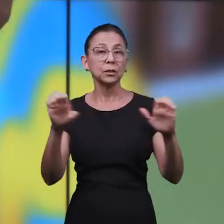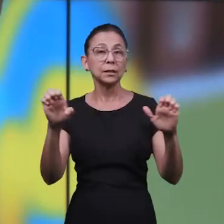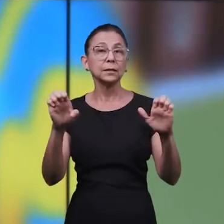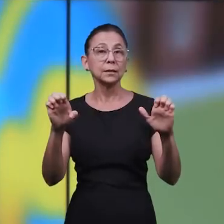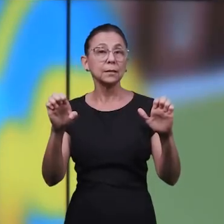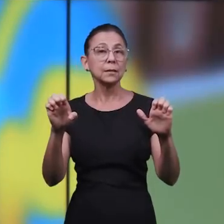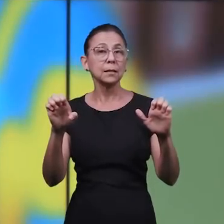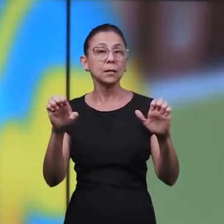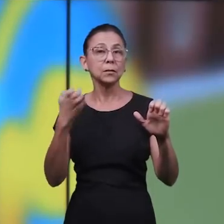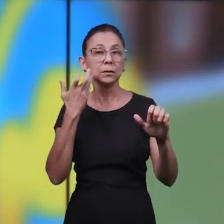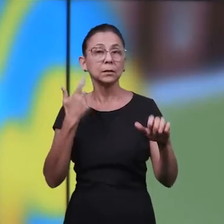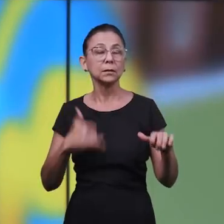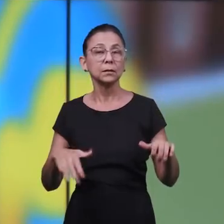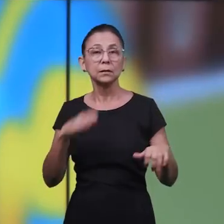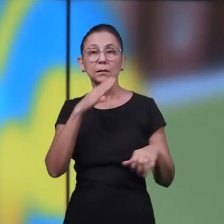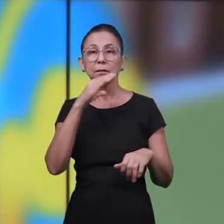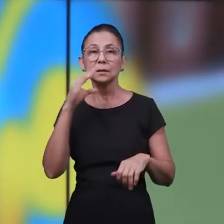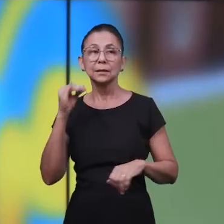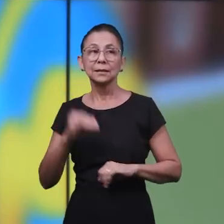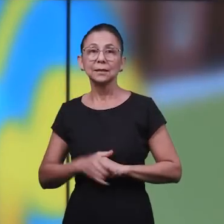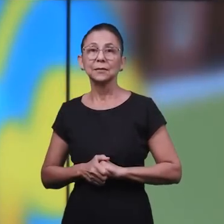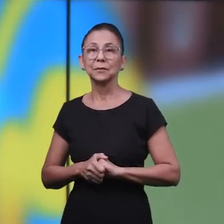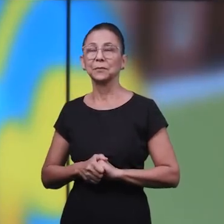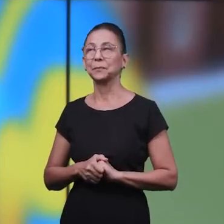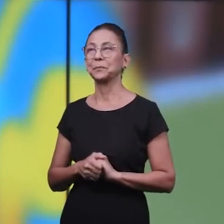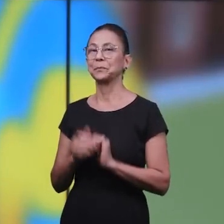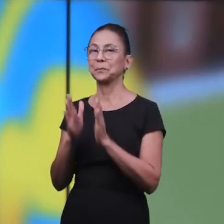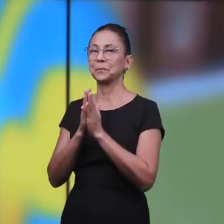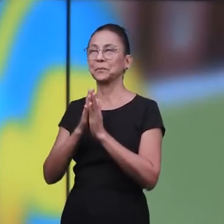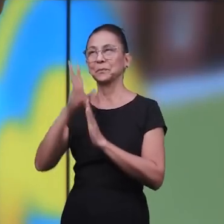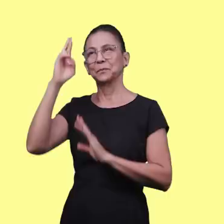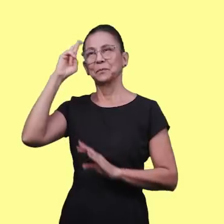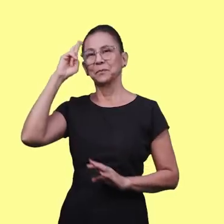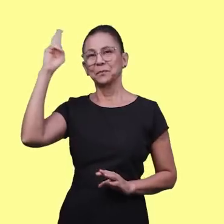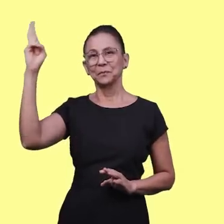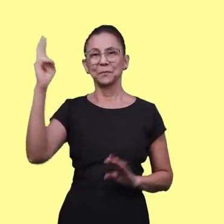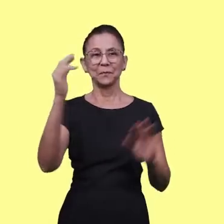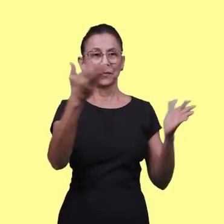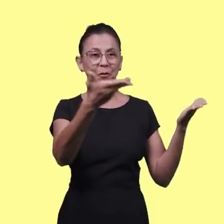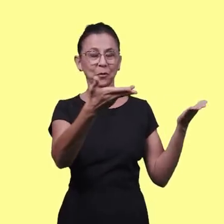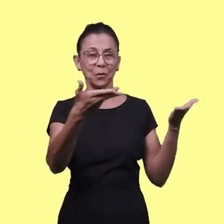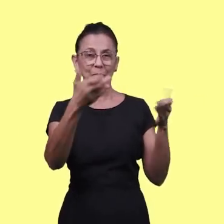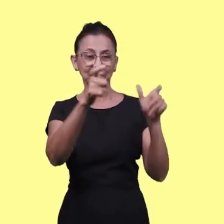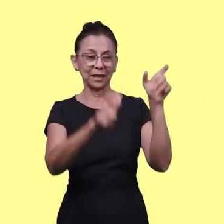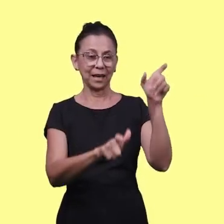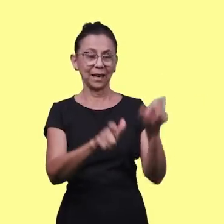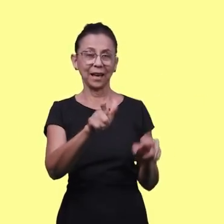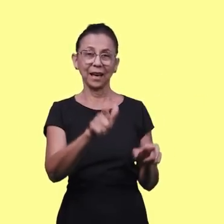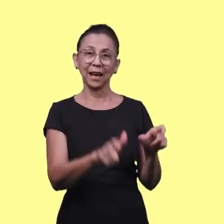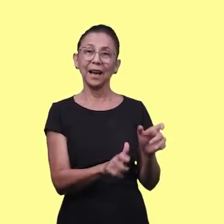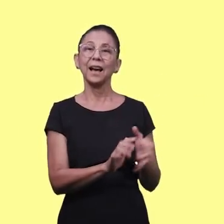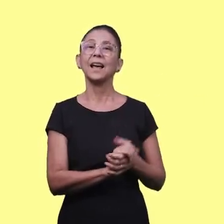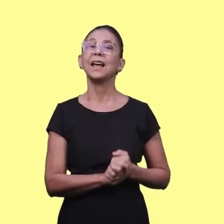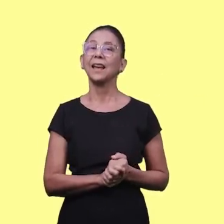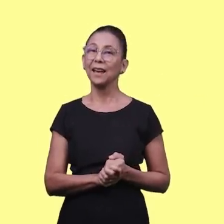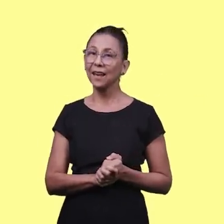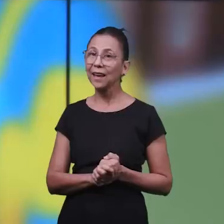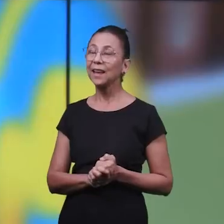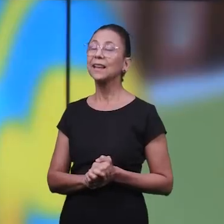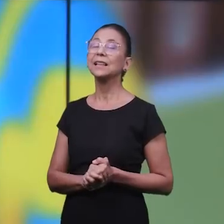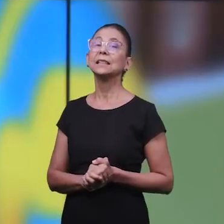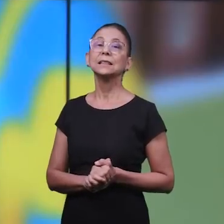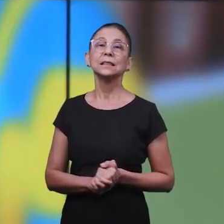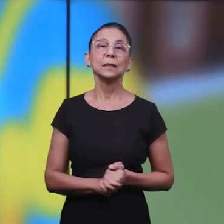intermediários e adolescentes. Vamos orar ao Senhor para termos essa experiência, convidarmos aqueles que estão à nossa